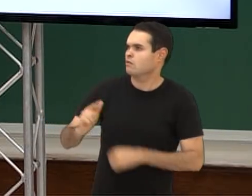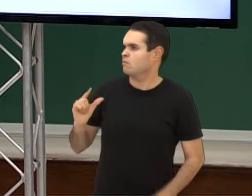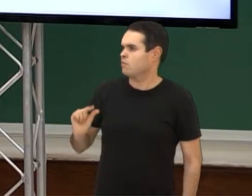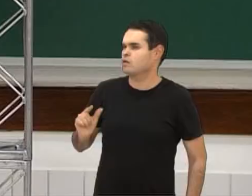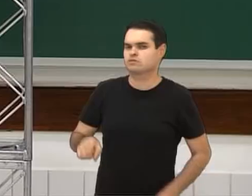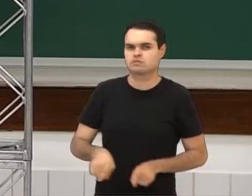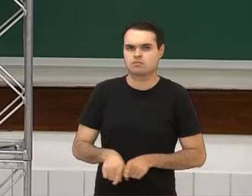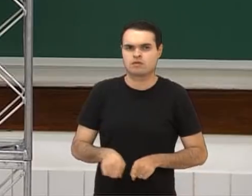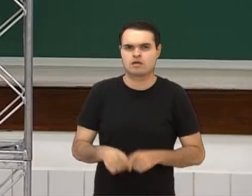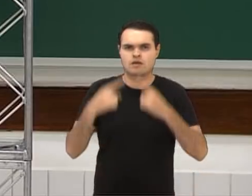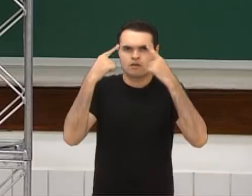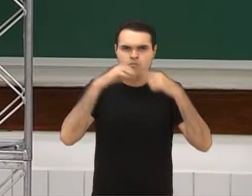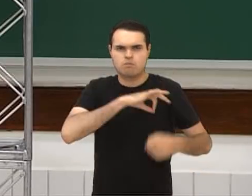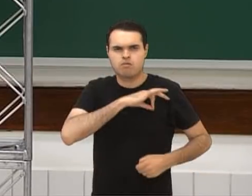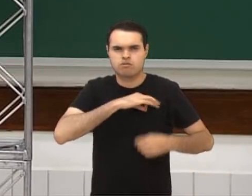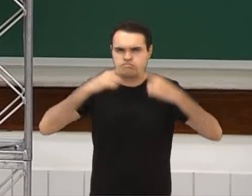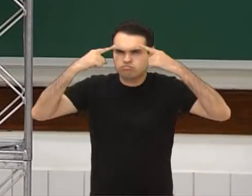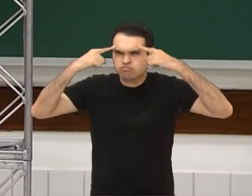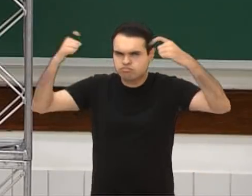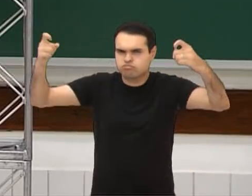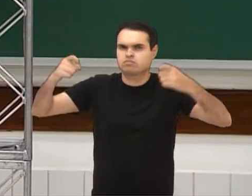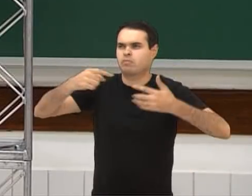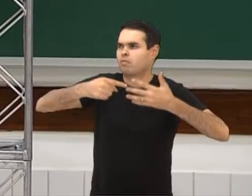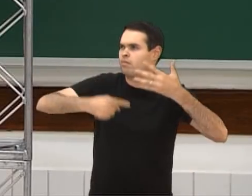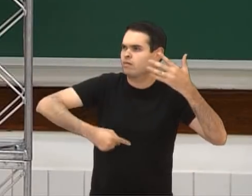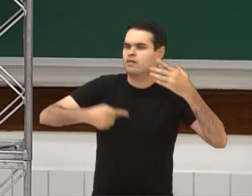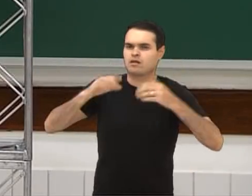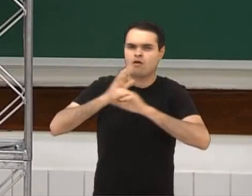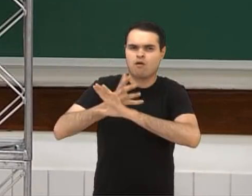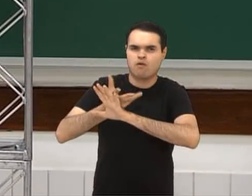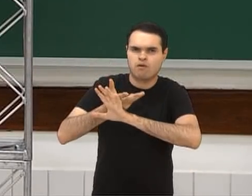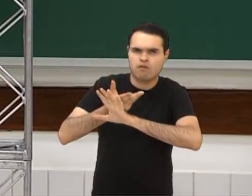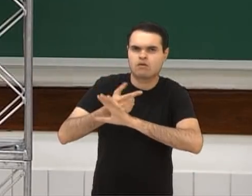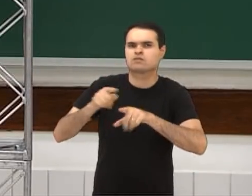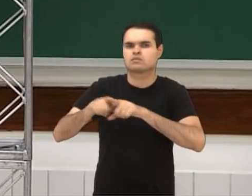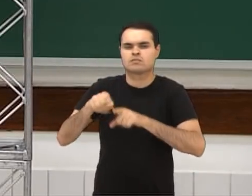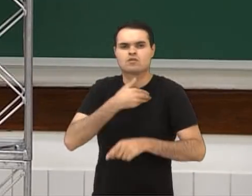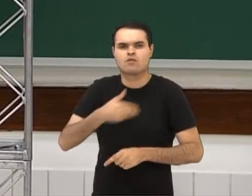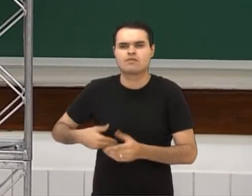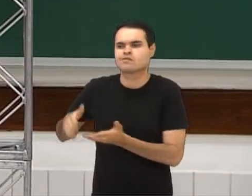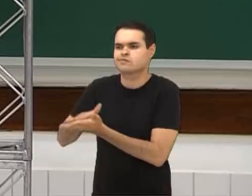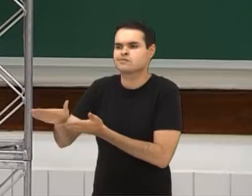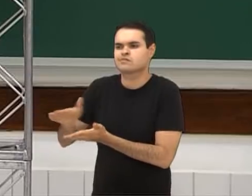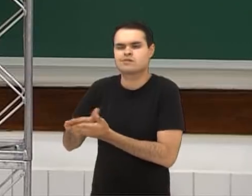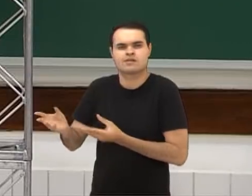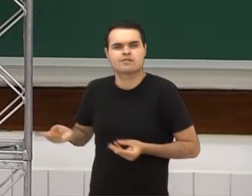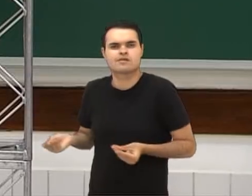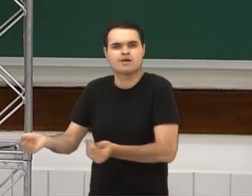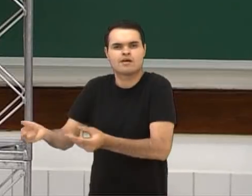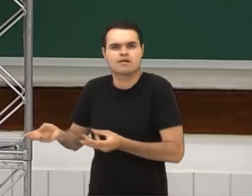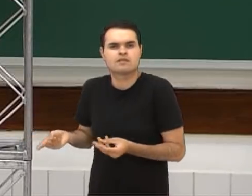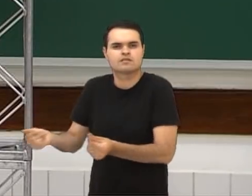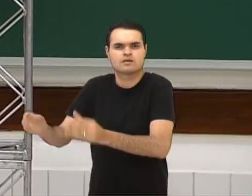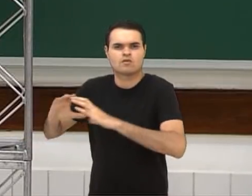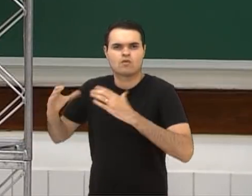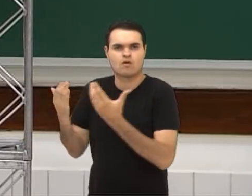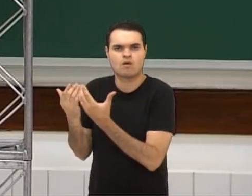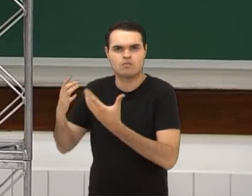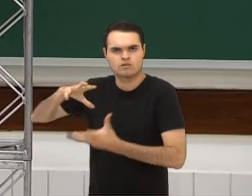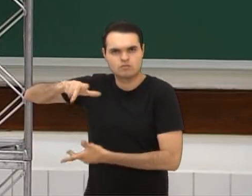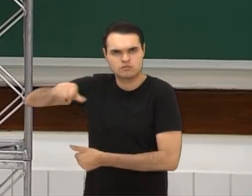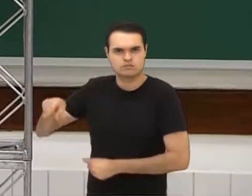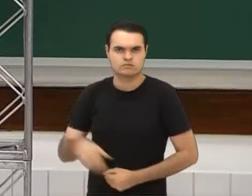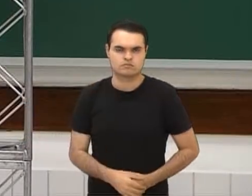falou, a violência policial, a corrupção e os gastos governamentais com a Copa do Mundo. Então, todo